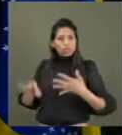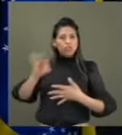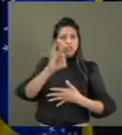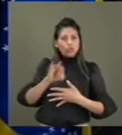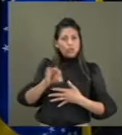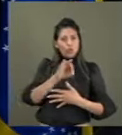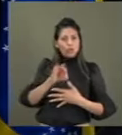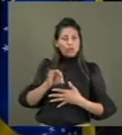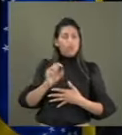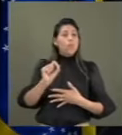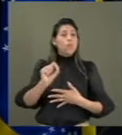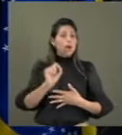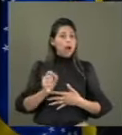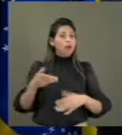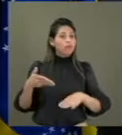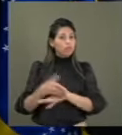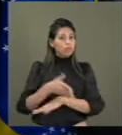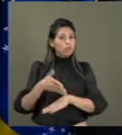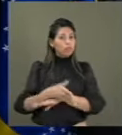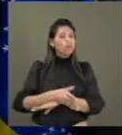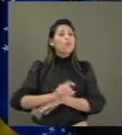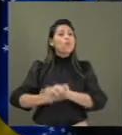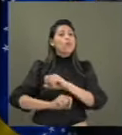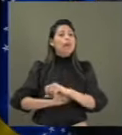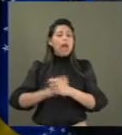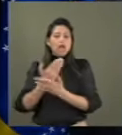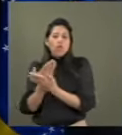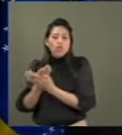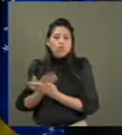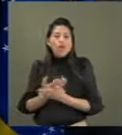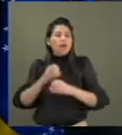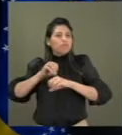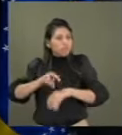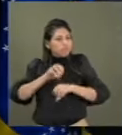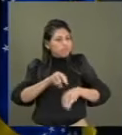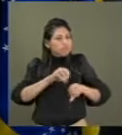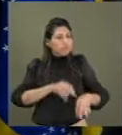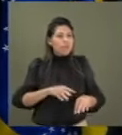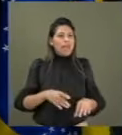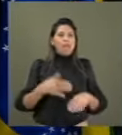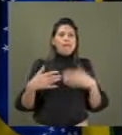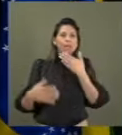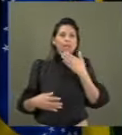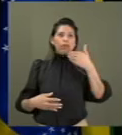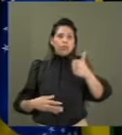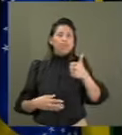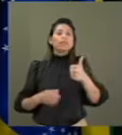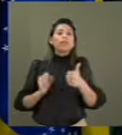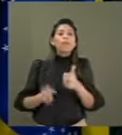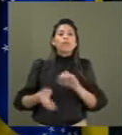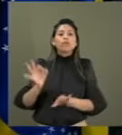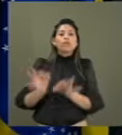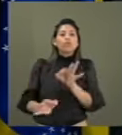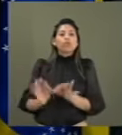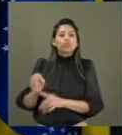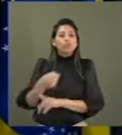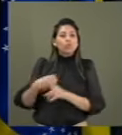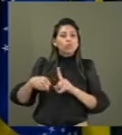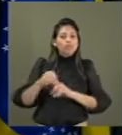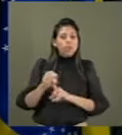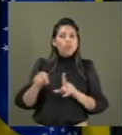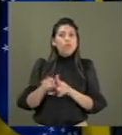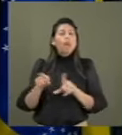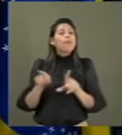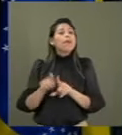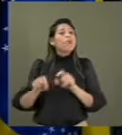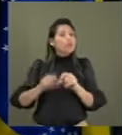acesso à educação não é apenas uma estrada para a justiça social, mas um chispa de luz que cruza